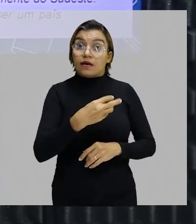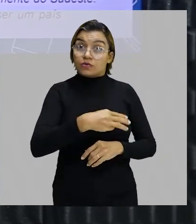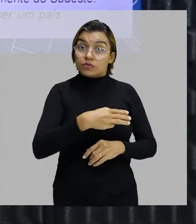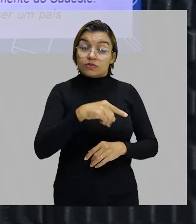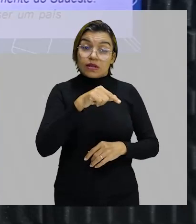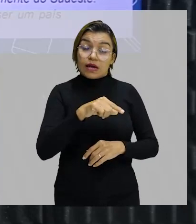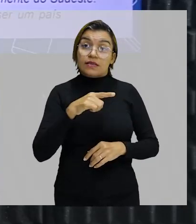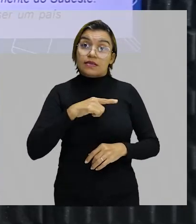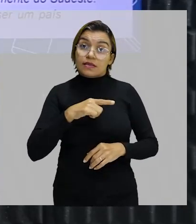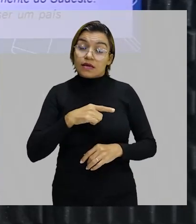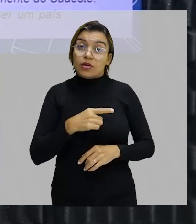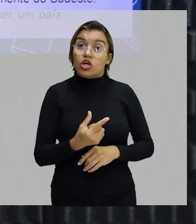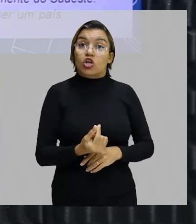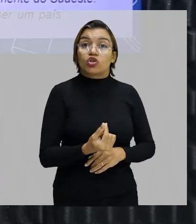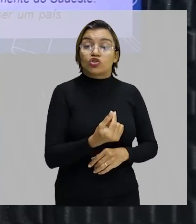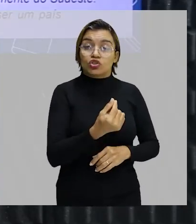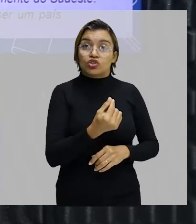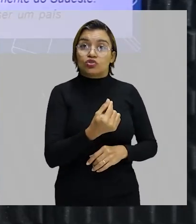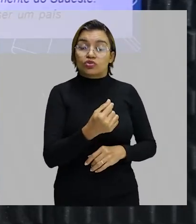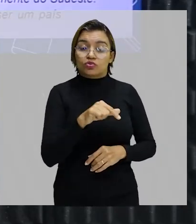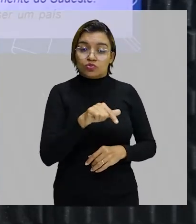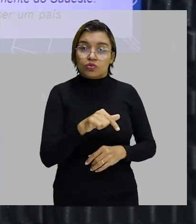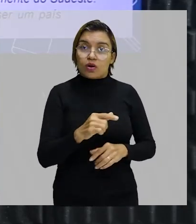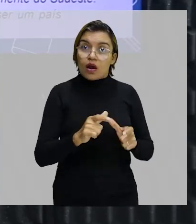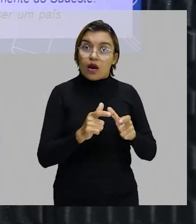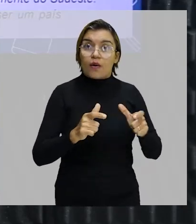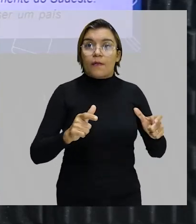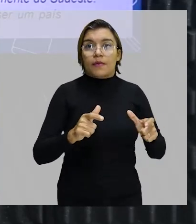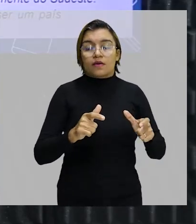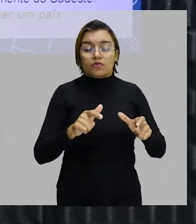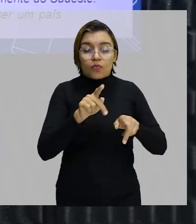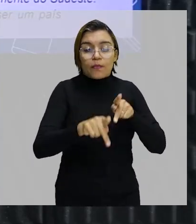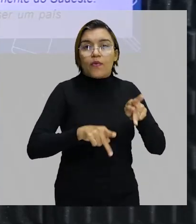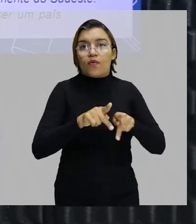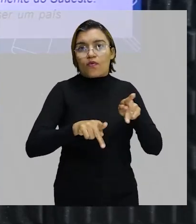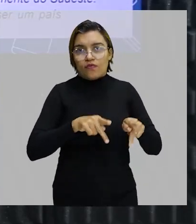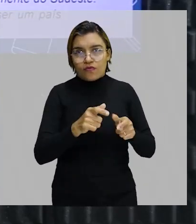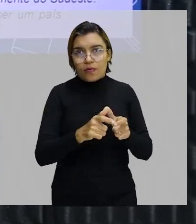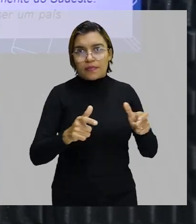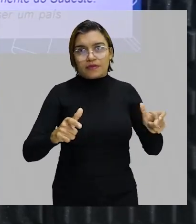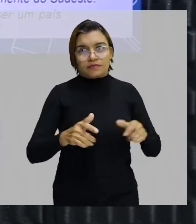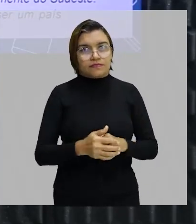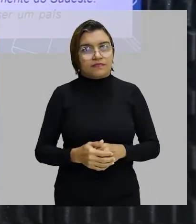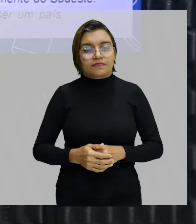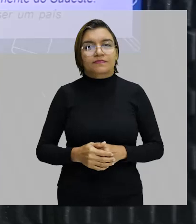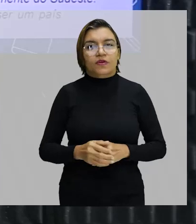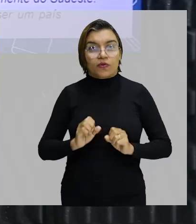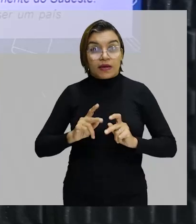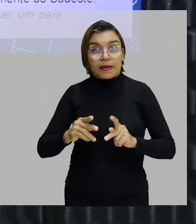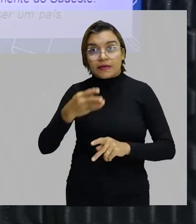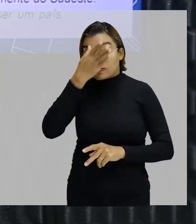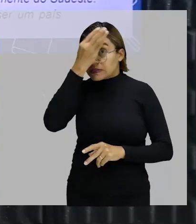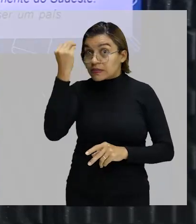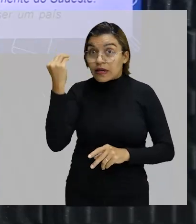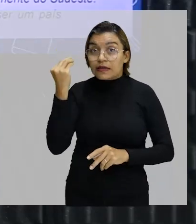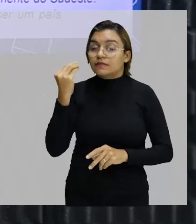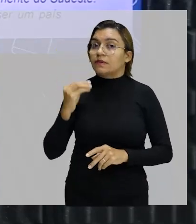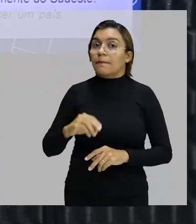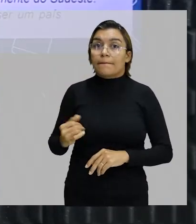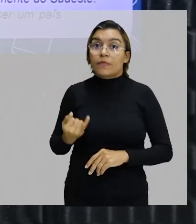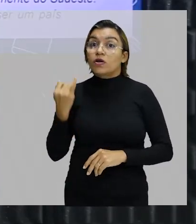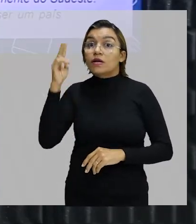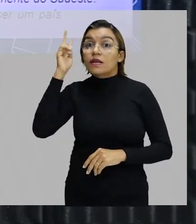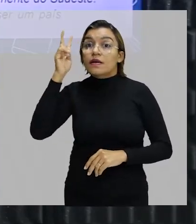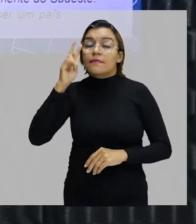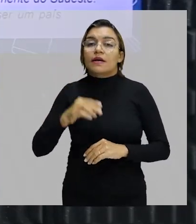gerar o lucro, a possibilidade de lucro com o aumento populacional. Beleza? Então não esquece isso. Nós vamos ter aí no século